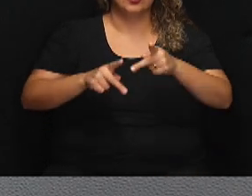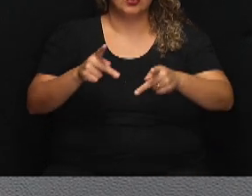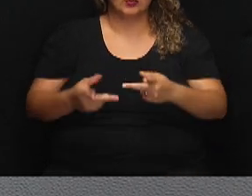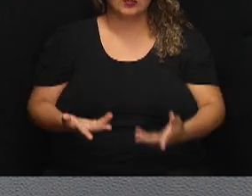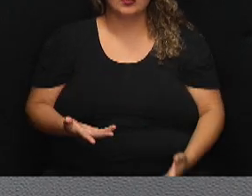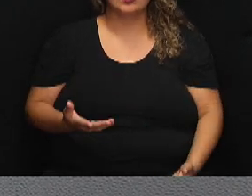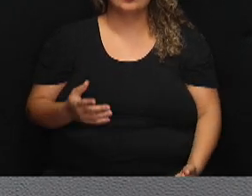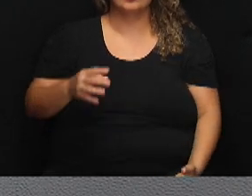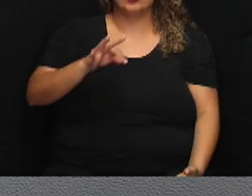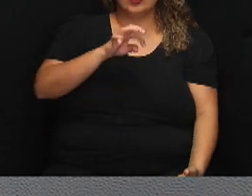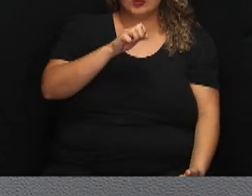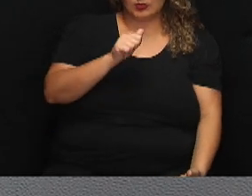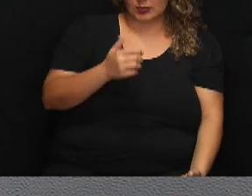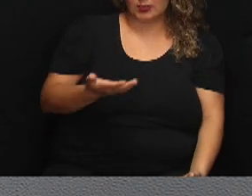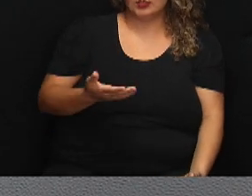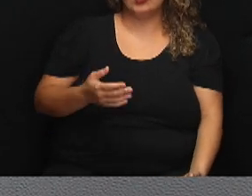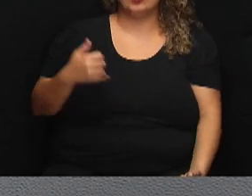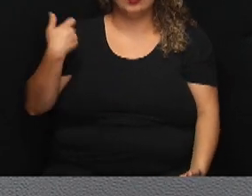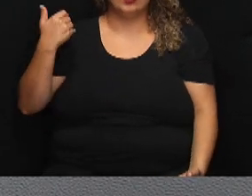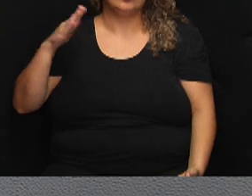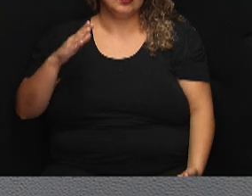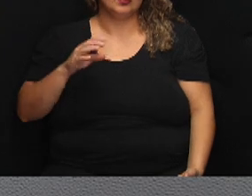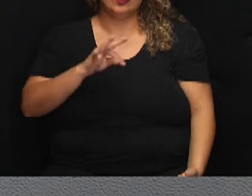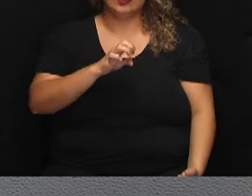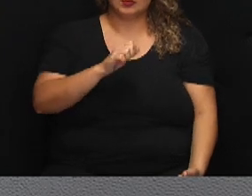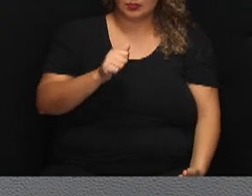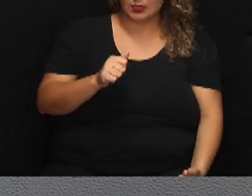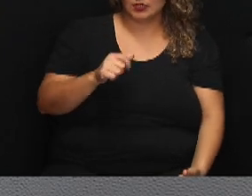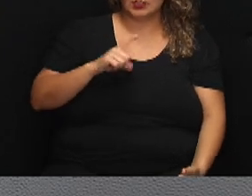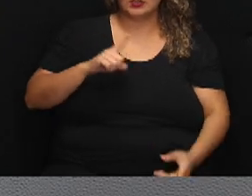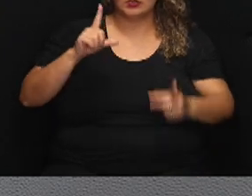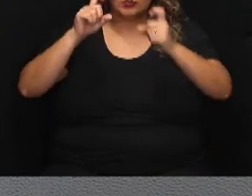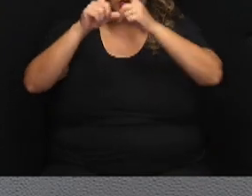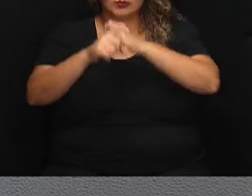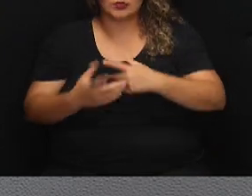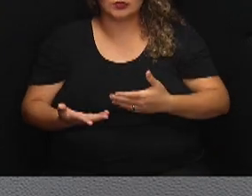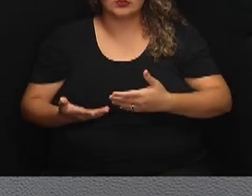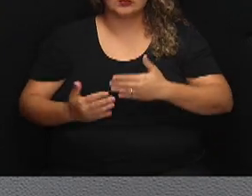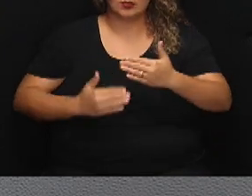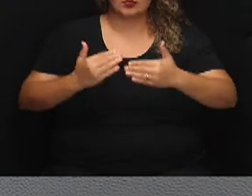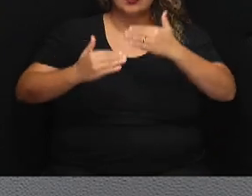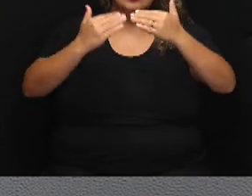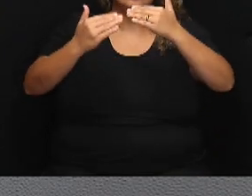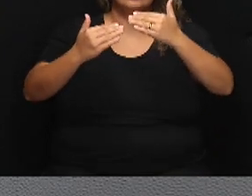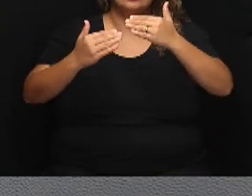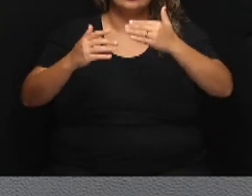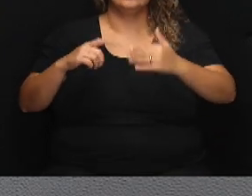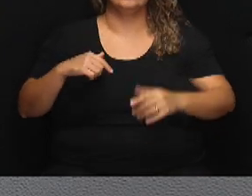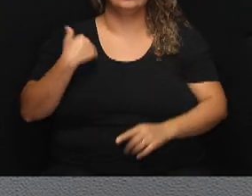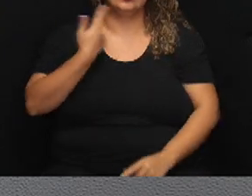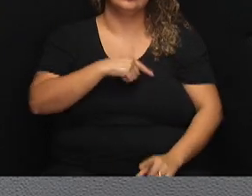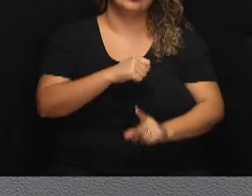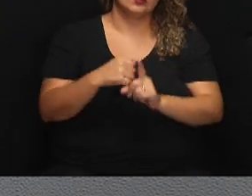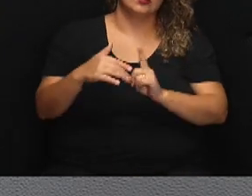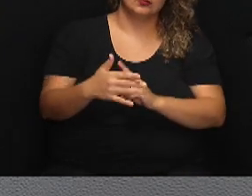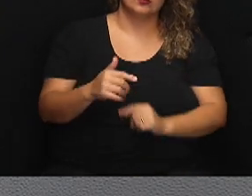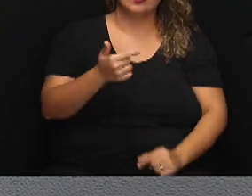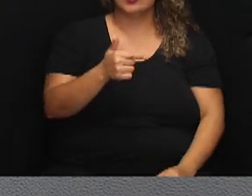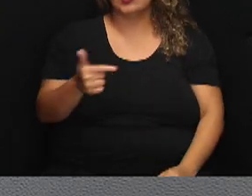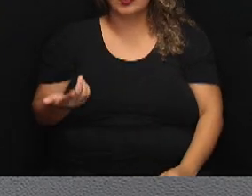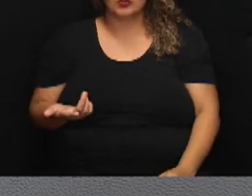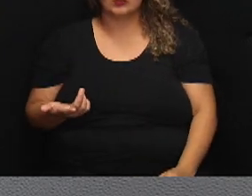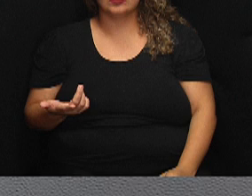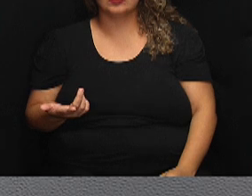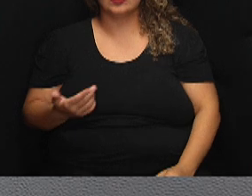com TEA, né, os adultos com TEA, tenham dificuldade de se desenvolverem na nossa sociedade por não tido